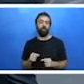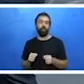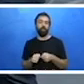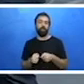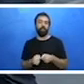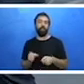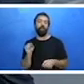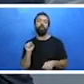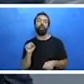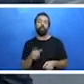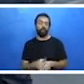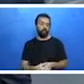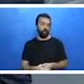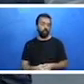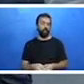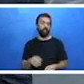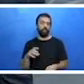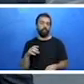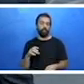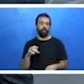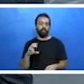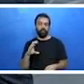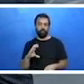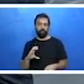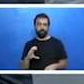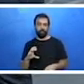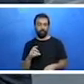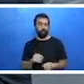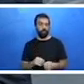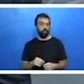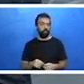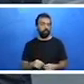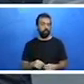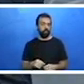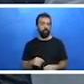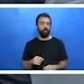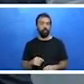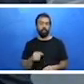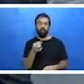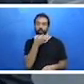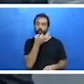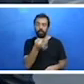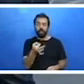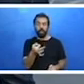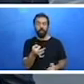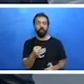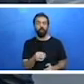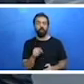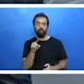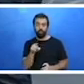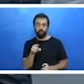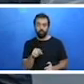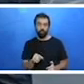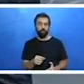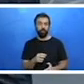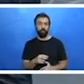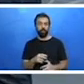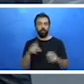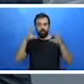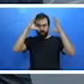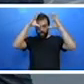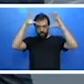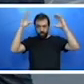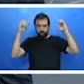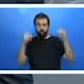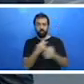Conta. Letra C. Ao ler esse trecho, você diria que Lampião era um homem bom ou não? Que expressões utilizadas